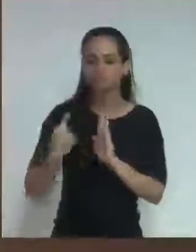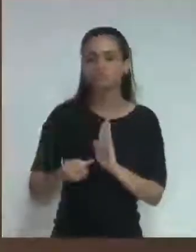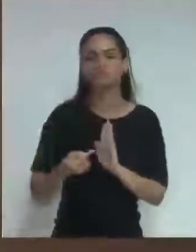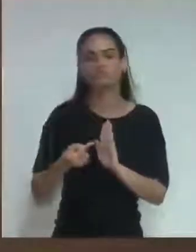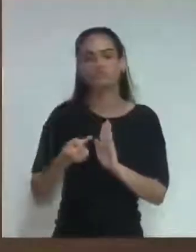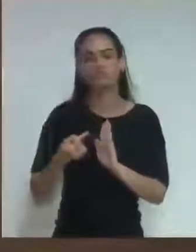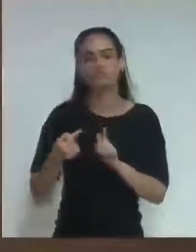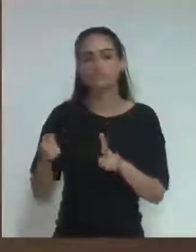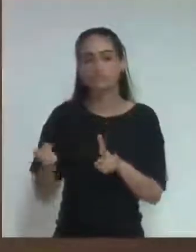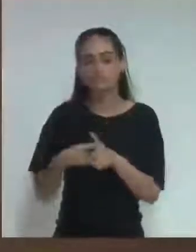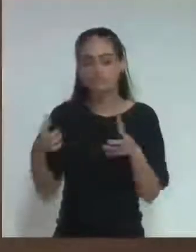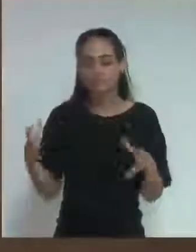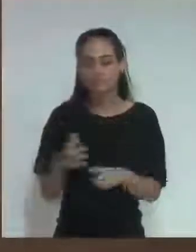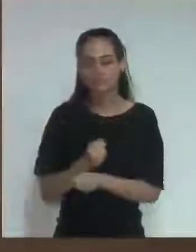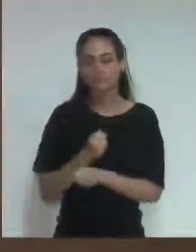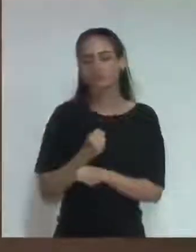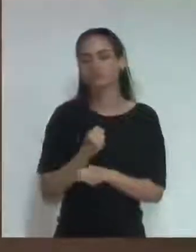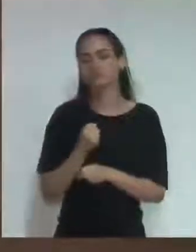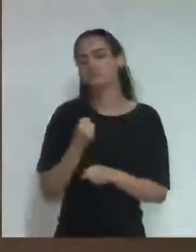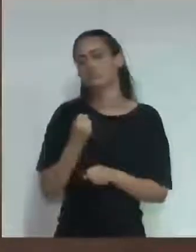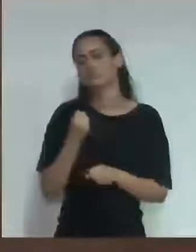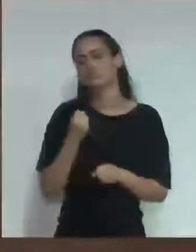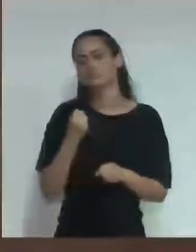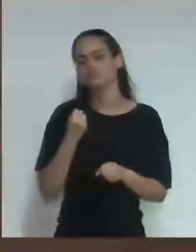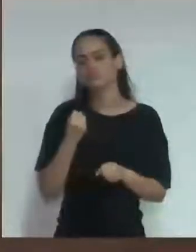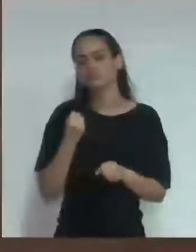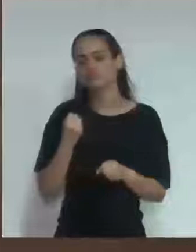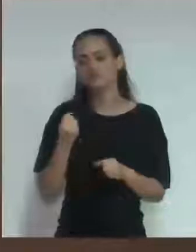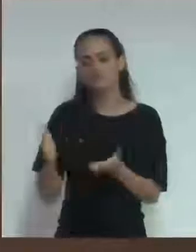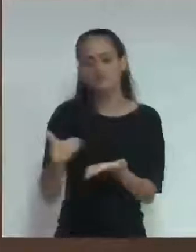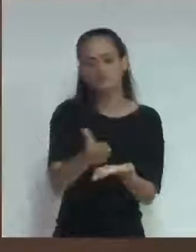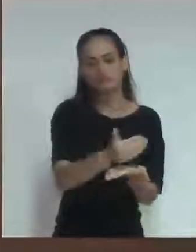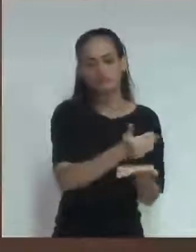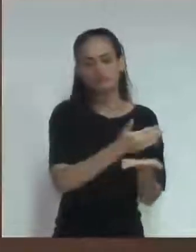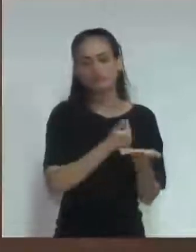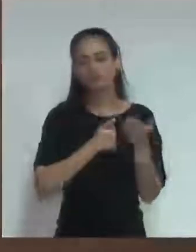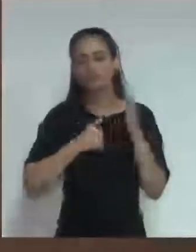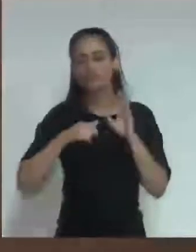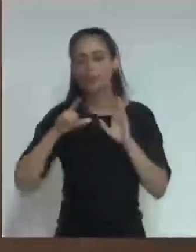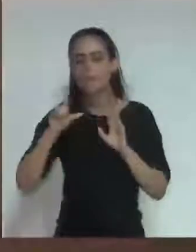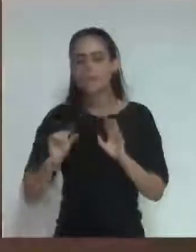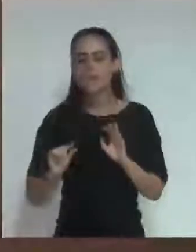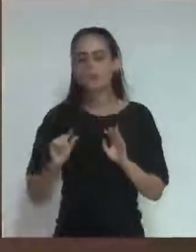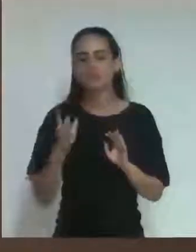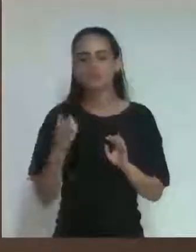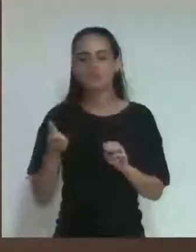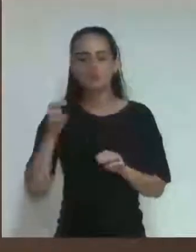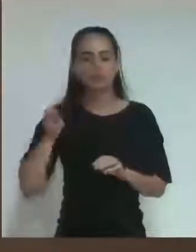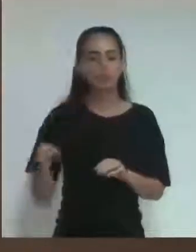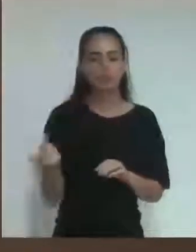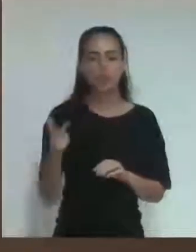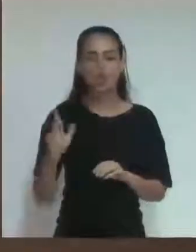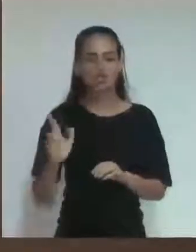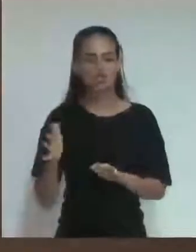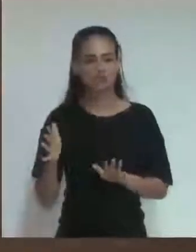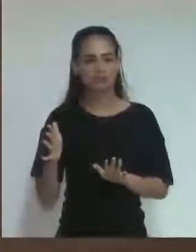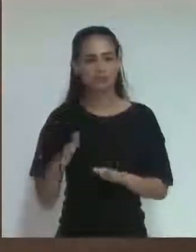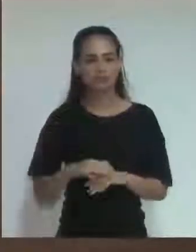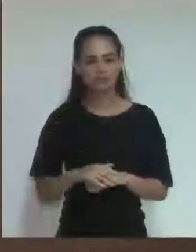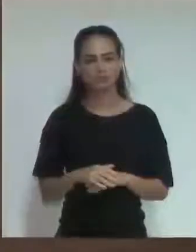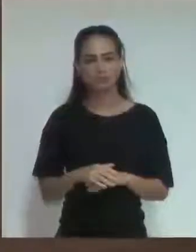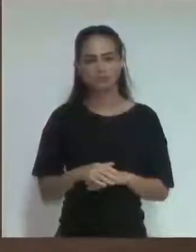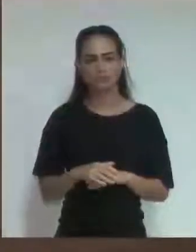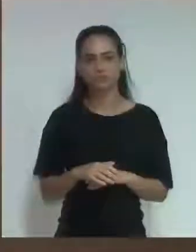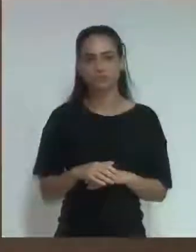mais de 36 milhões de queda da arrecadação do que estava previsto, e olha que essa previsão já não era nem a do plurianual.